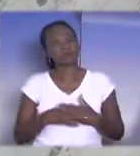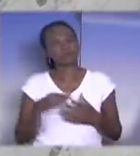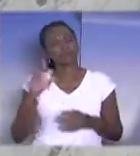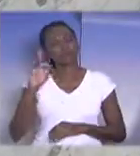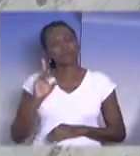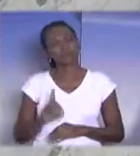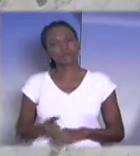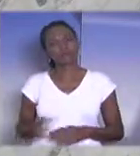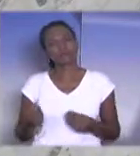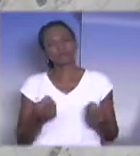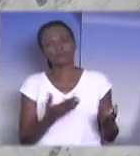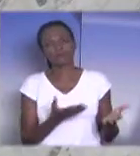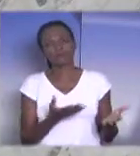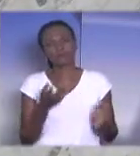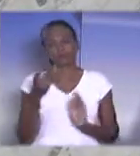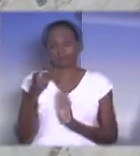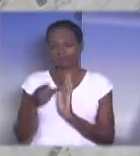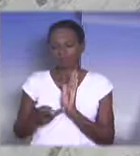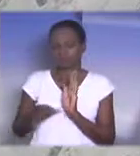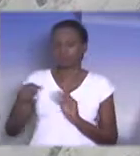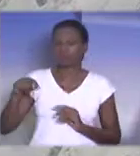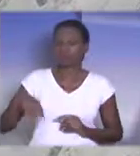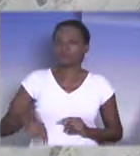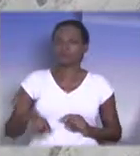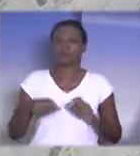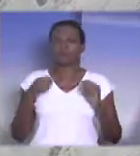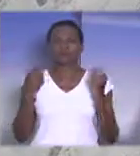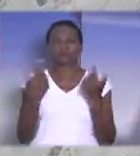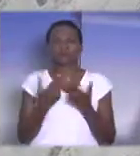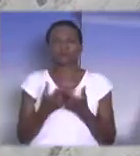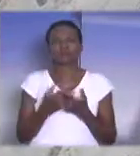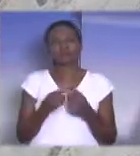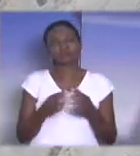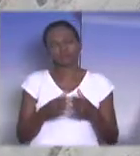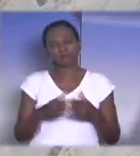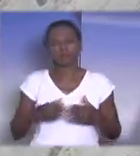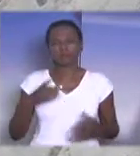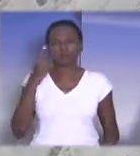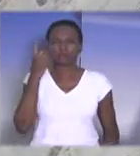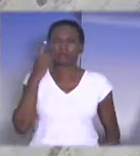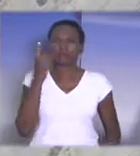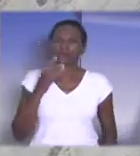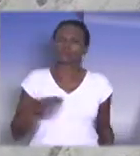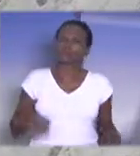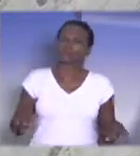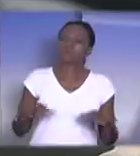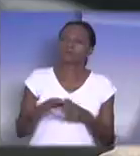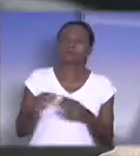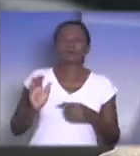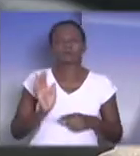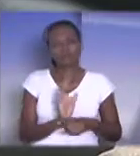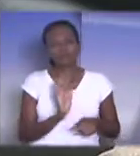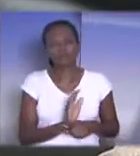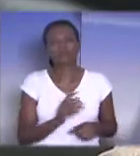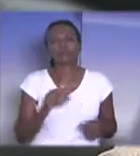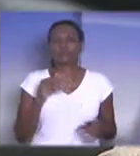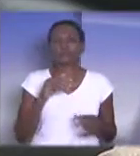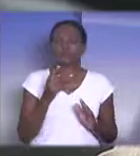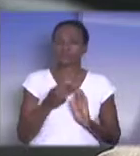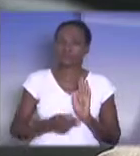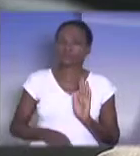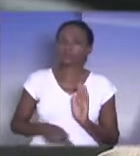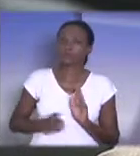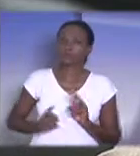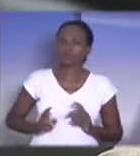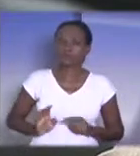Então, é um projeto que roda nessa casa, e eu pediria o apoio dos deputados, no sentido de fazê-lo prosperar, para que nós tenhamos um instrumento